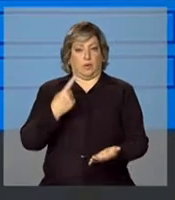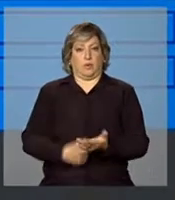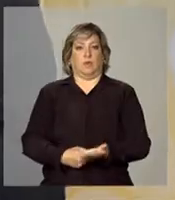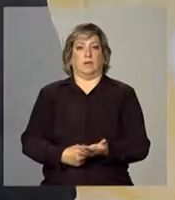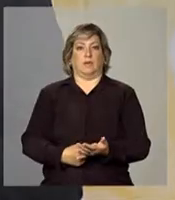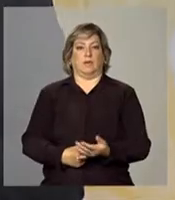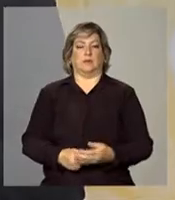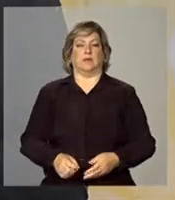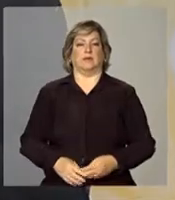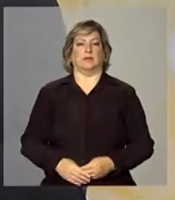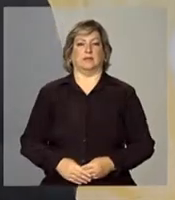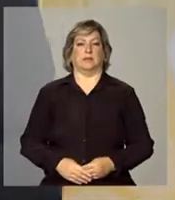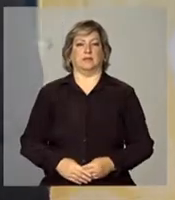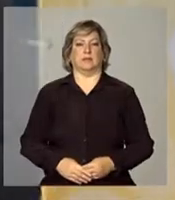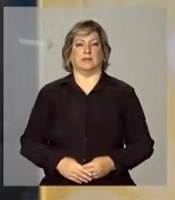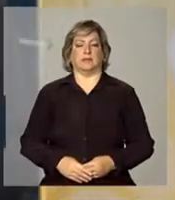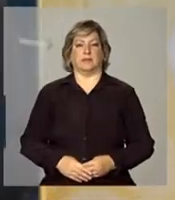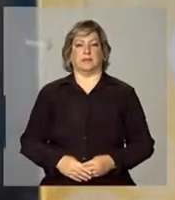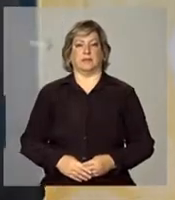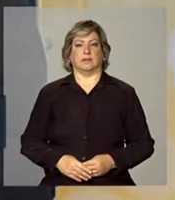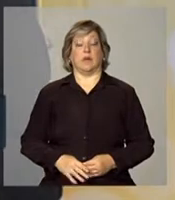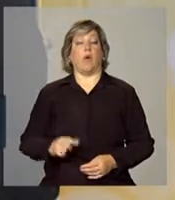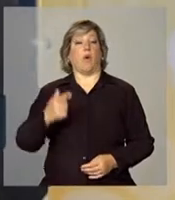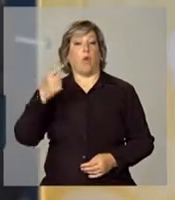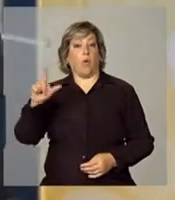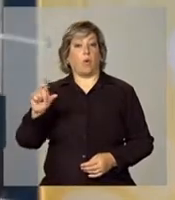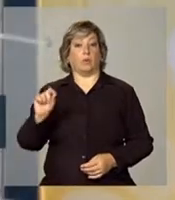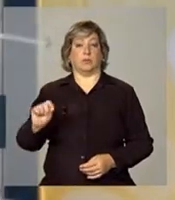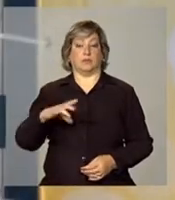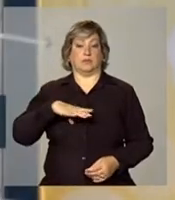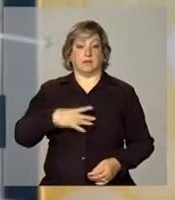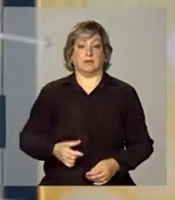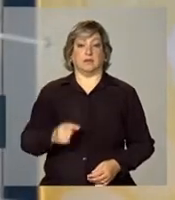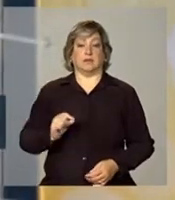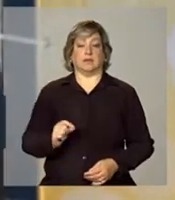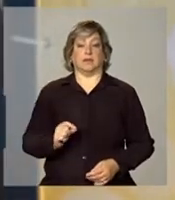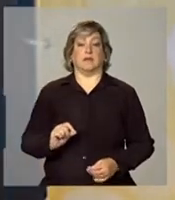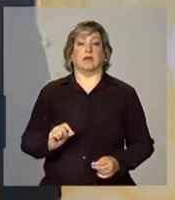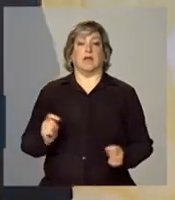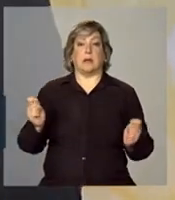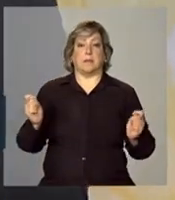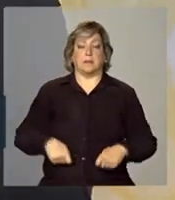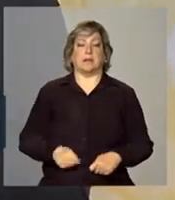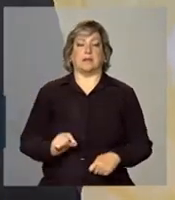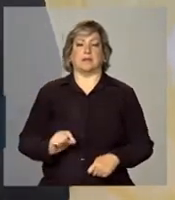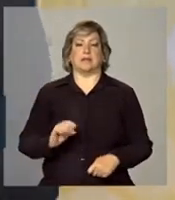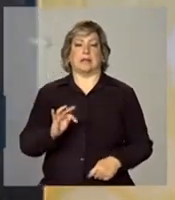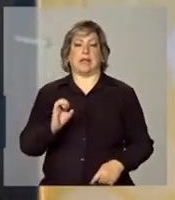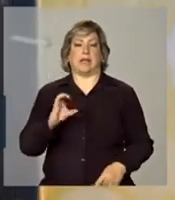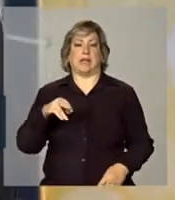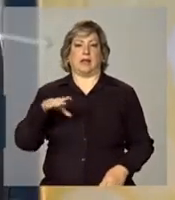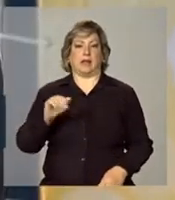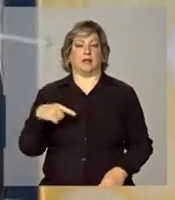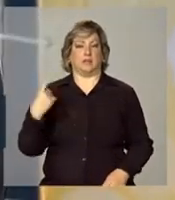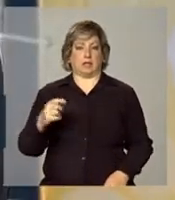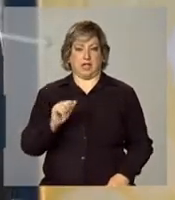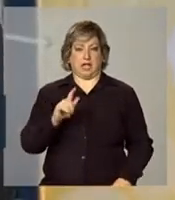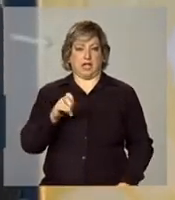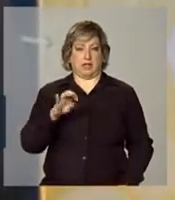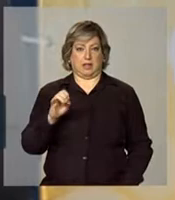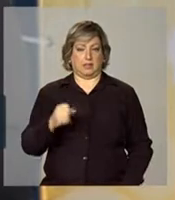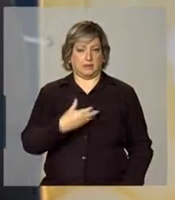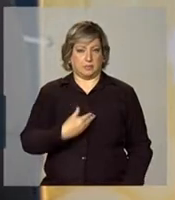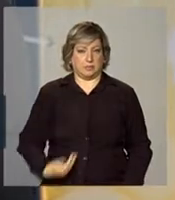em atuação. Tá? O outro grande desafio é a capacitação técnica. Tá? Os agentes públicos